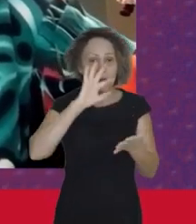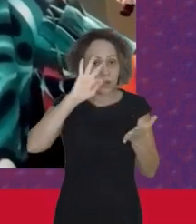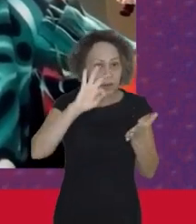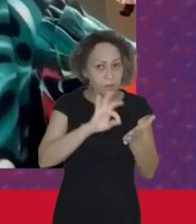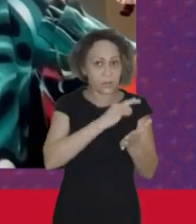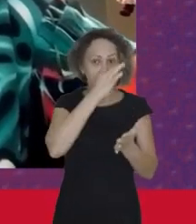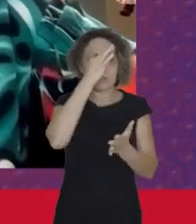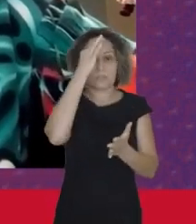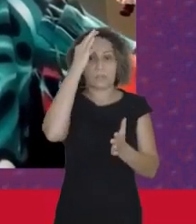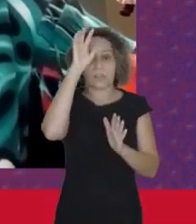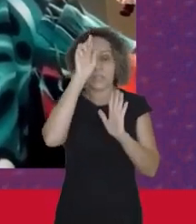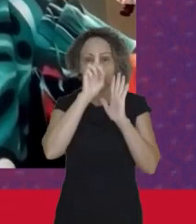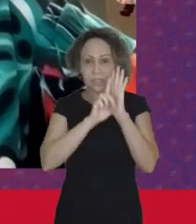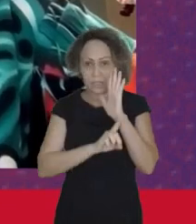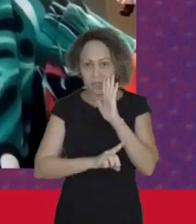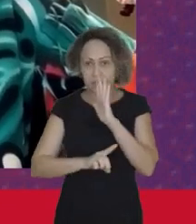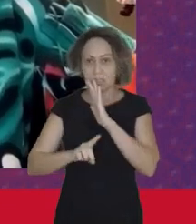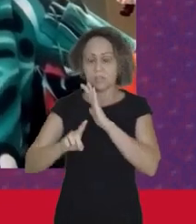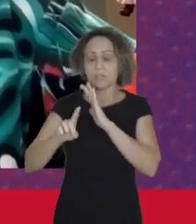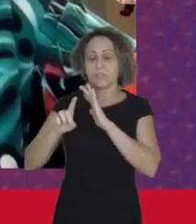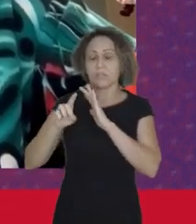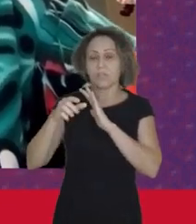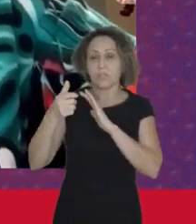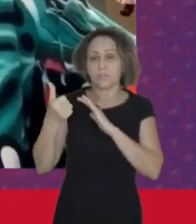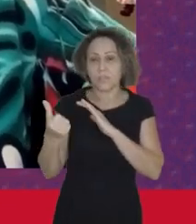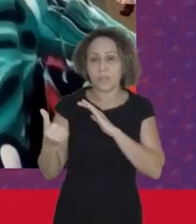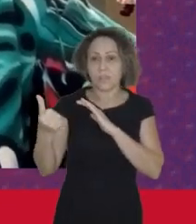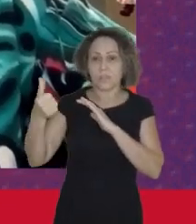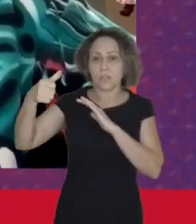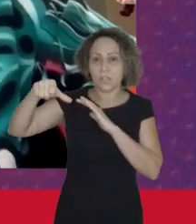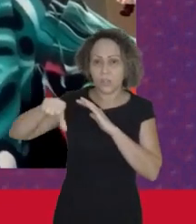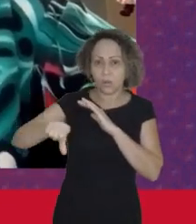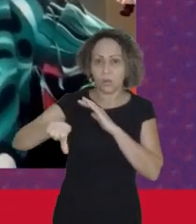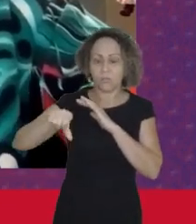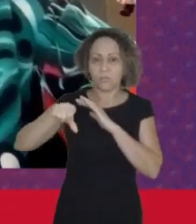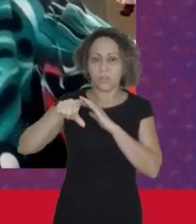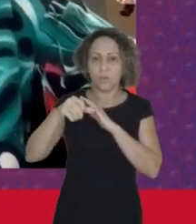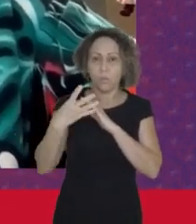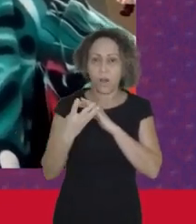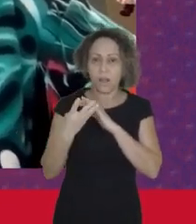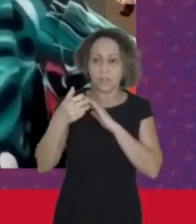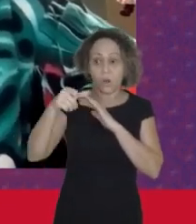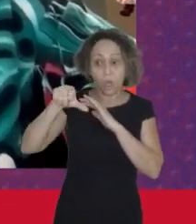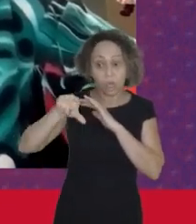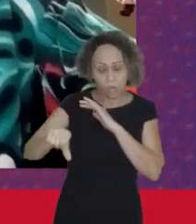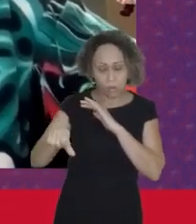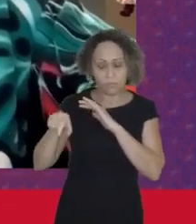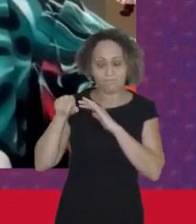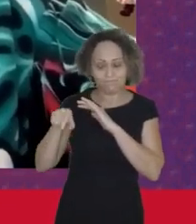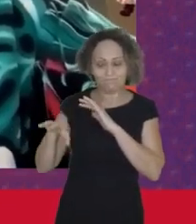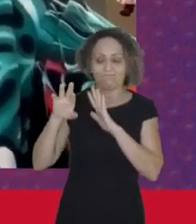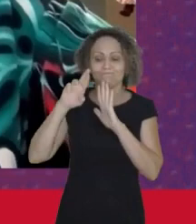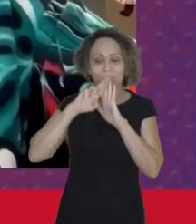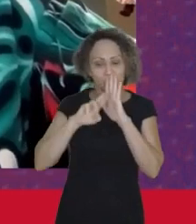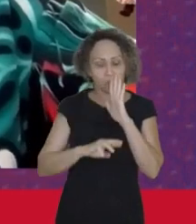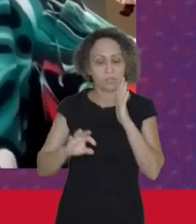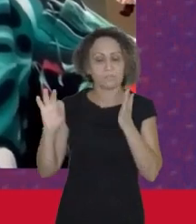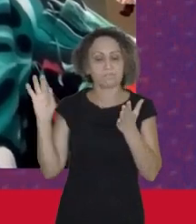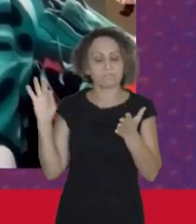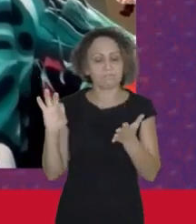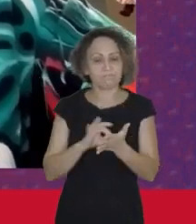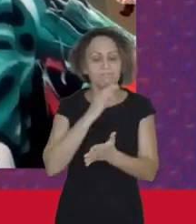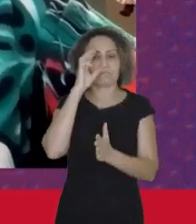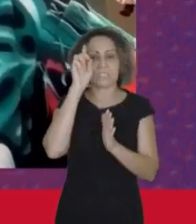Executivo 6949. E o que isso significa? Que a convenção se torna